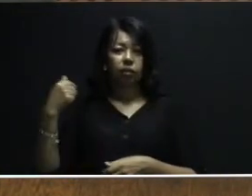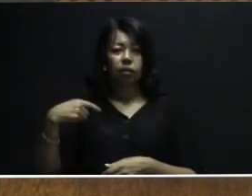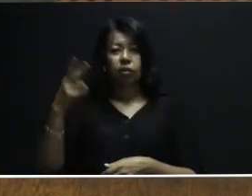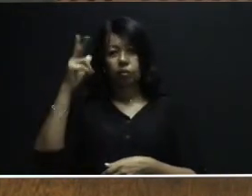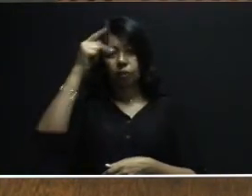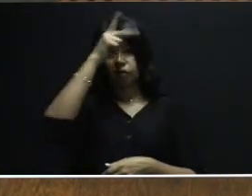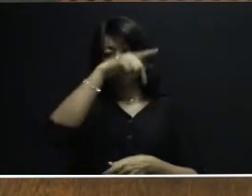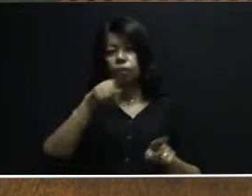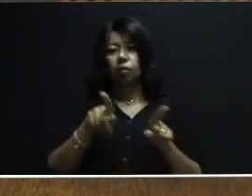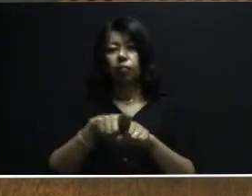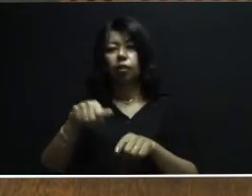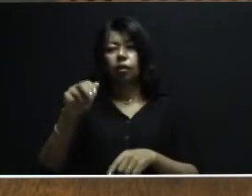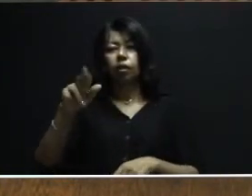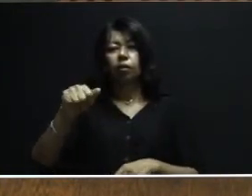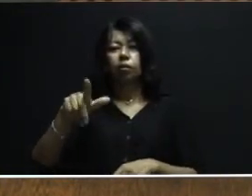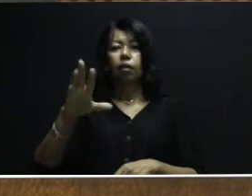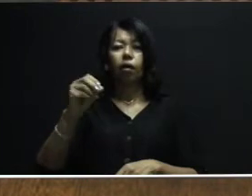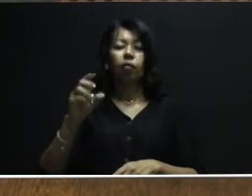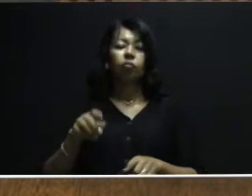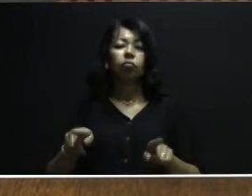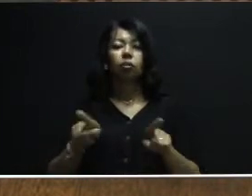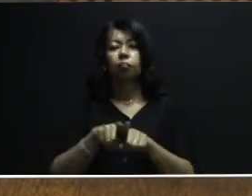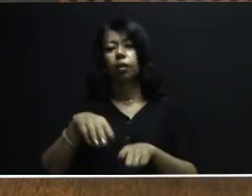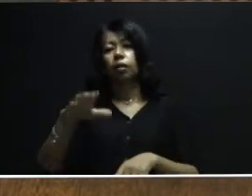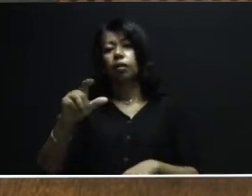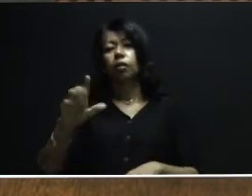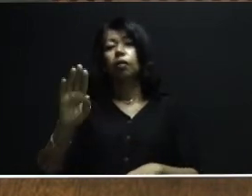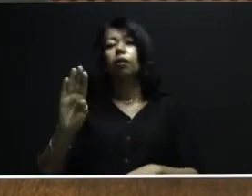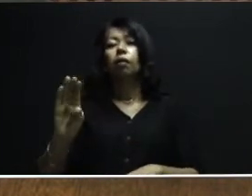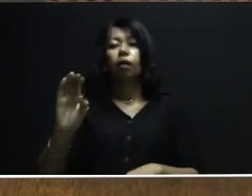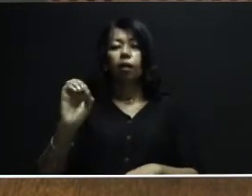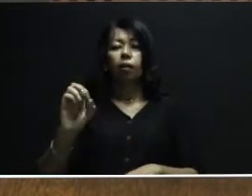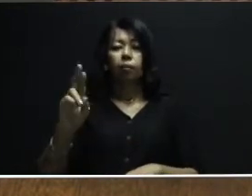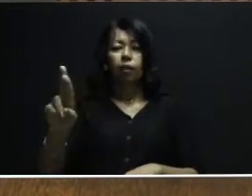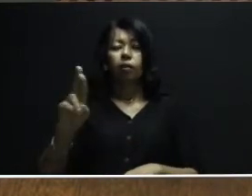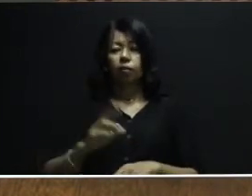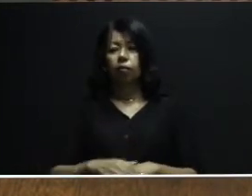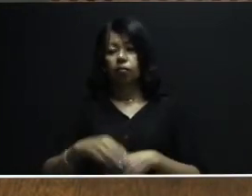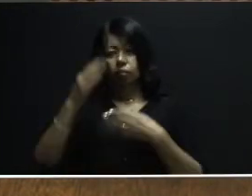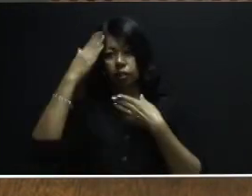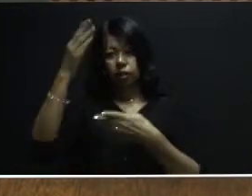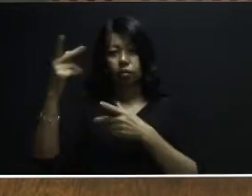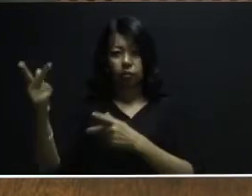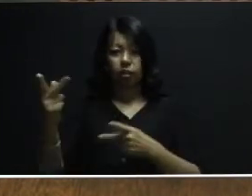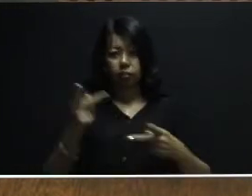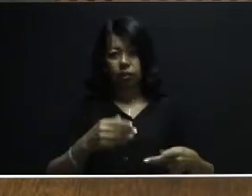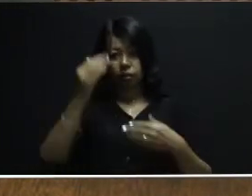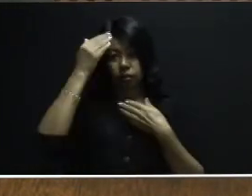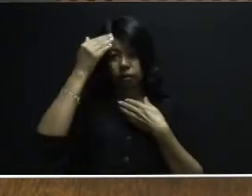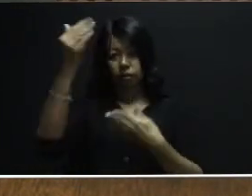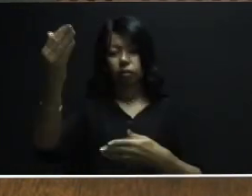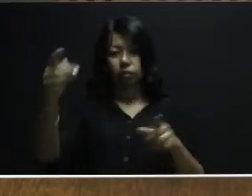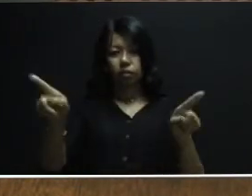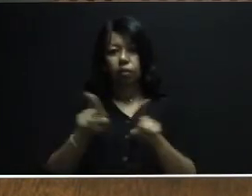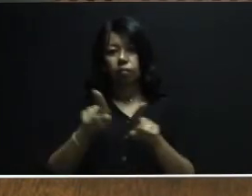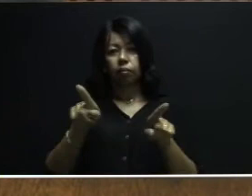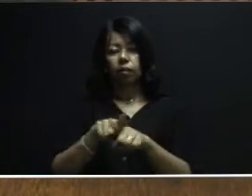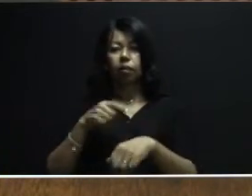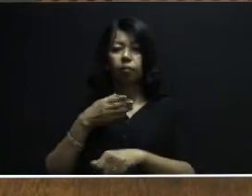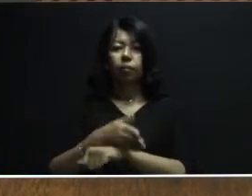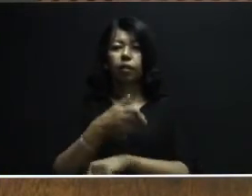vereador Agnaldo Araújo, Kleber do Cavaco, muito obrigado pela presença. Agradeço ainda a